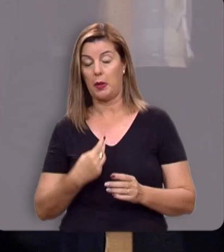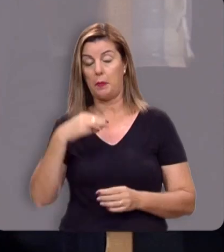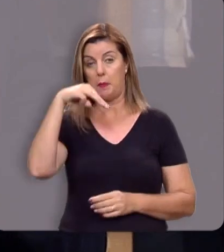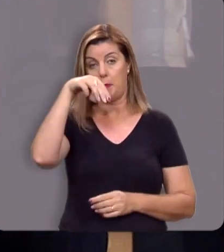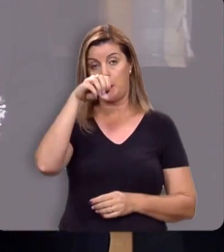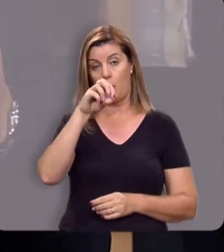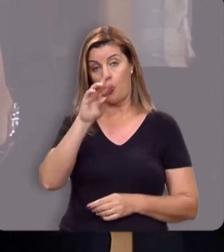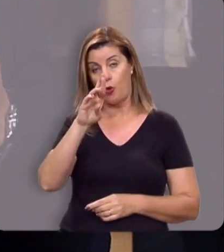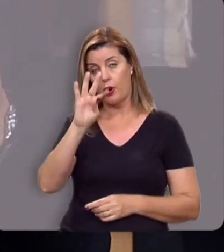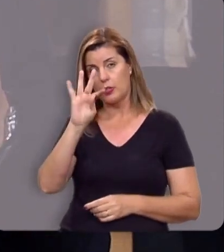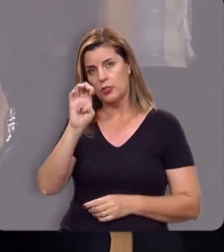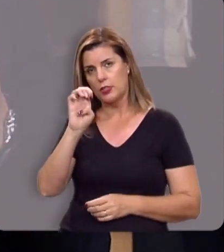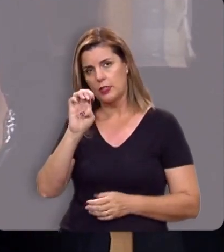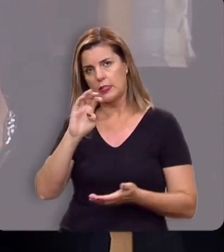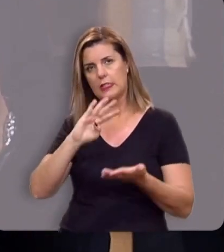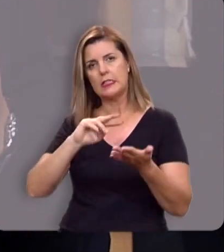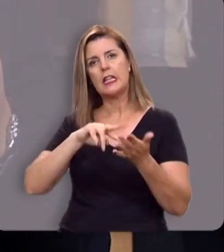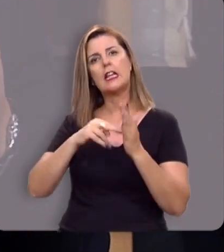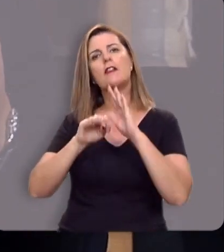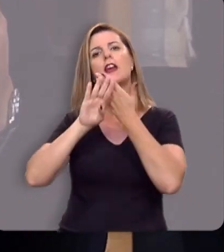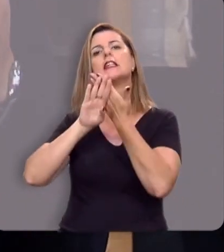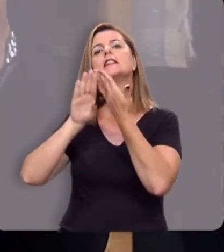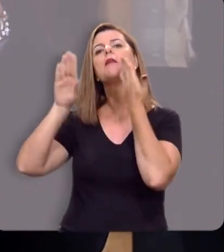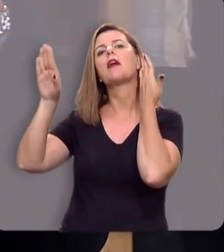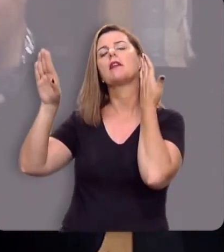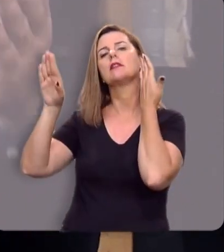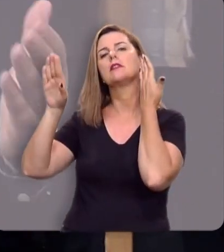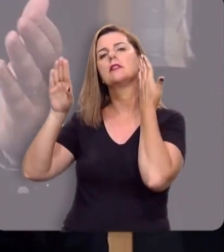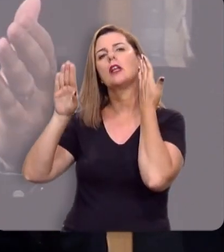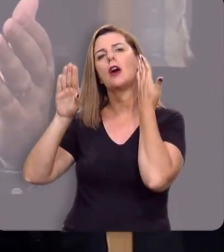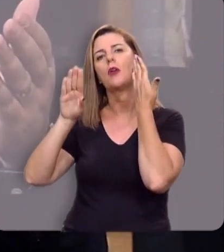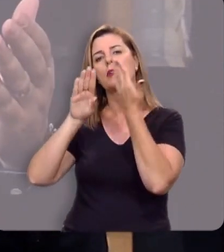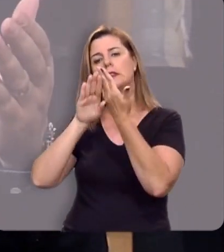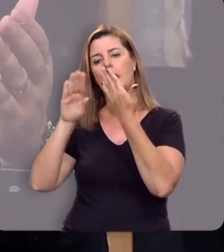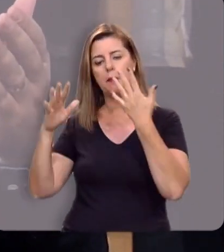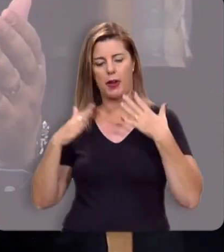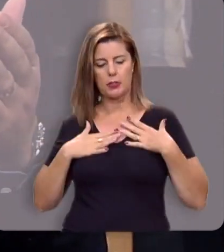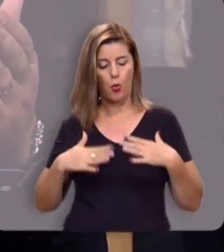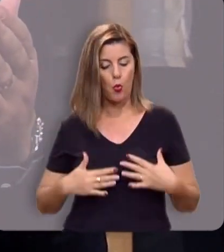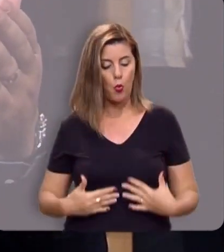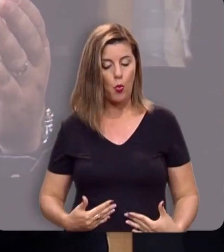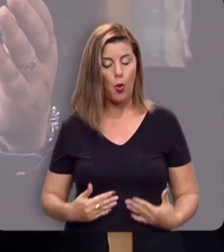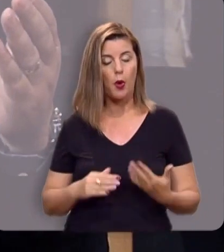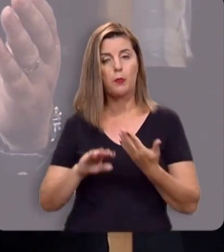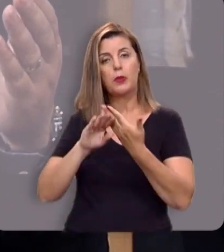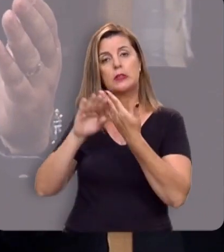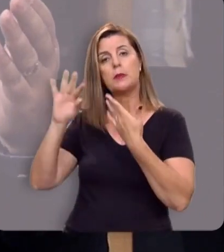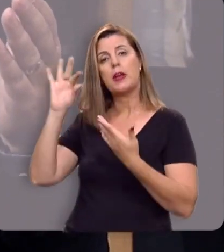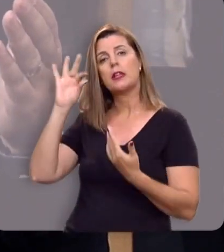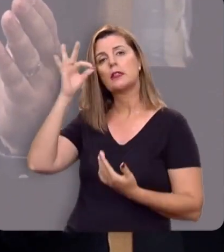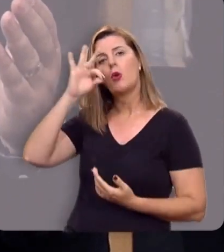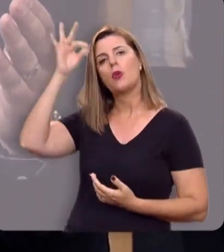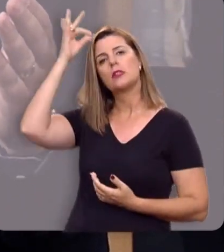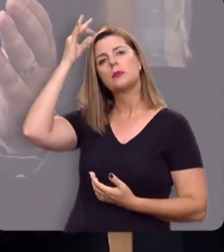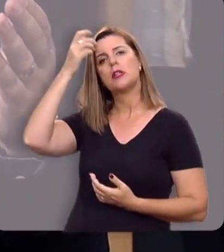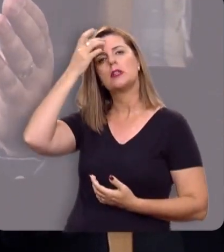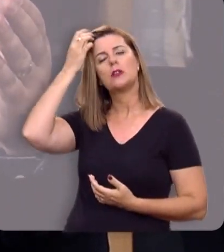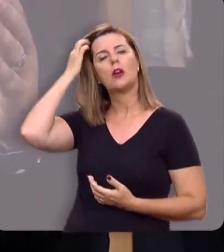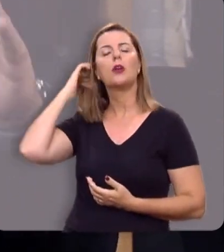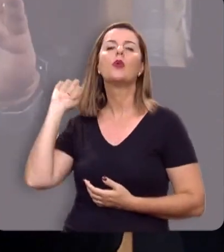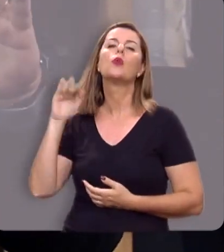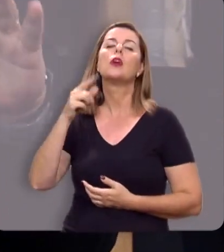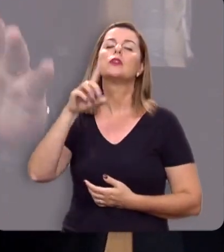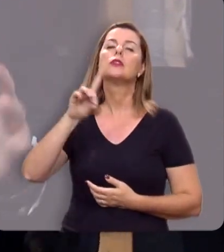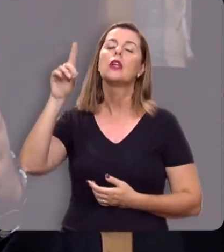sentido etimológico, significa separação, é a separação da parte material da parte imaterial. Quando Deus